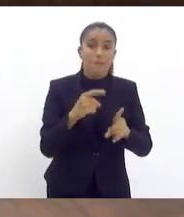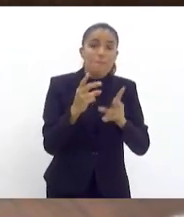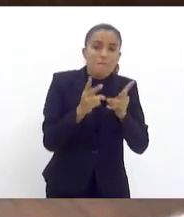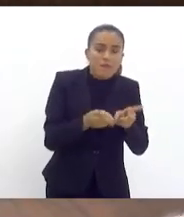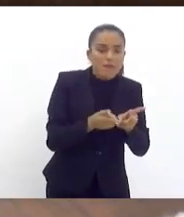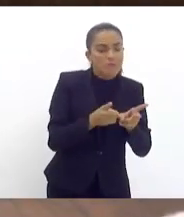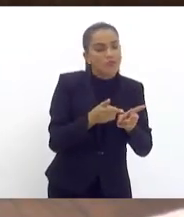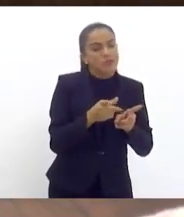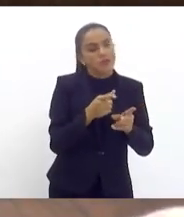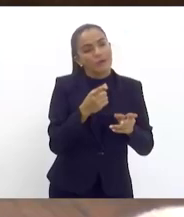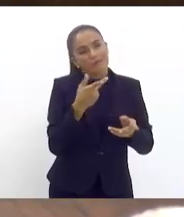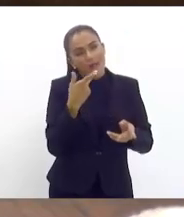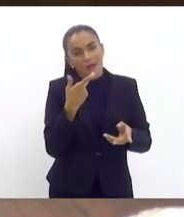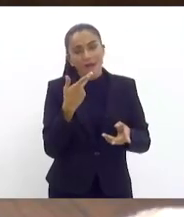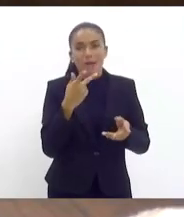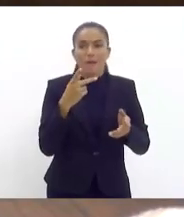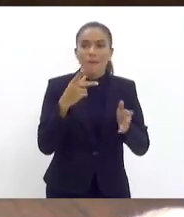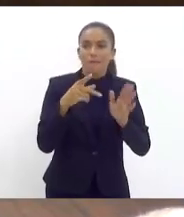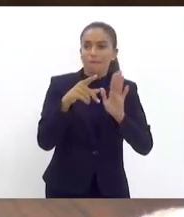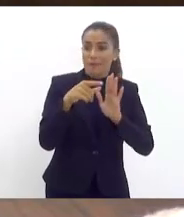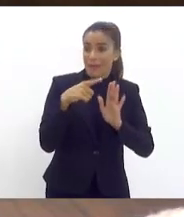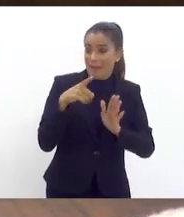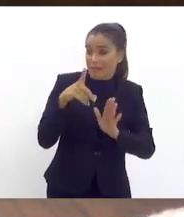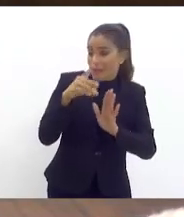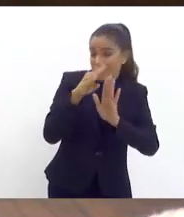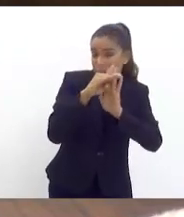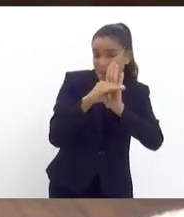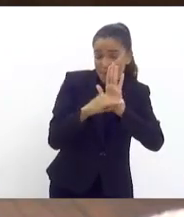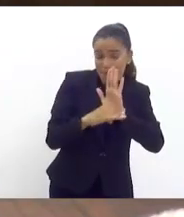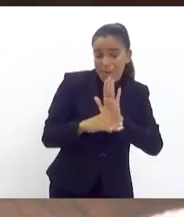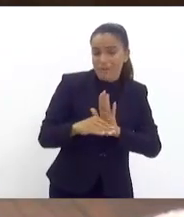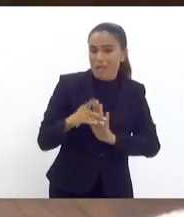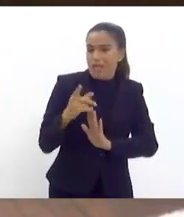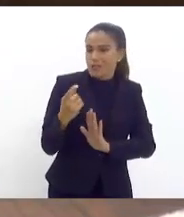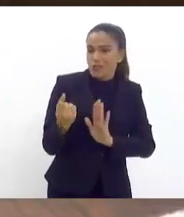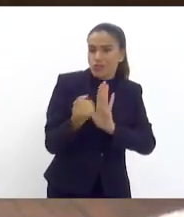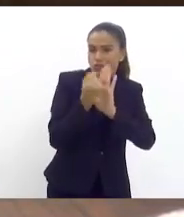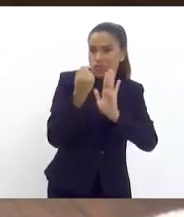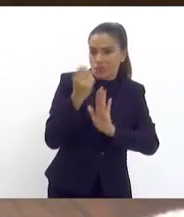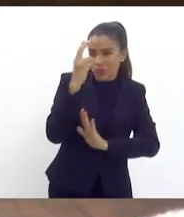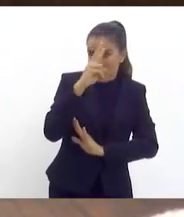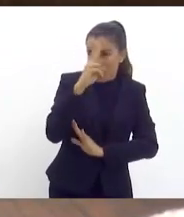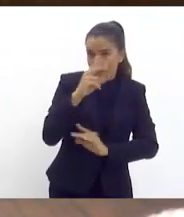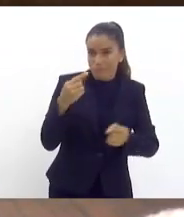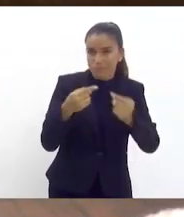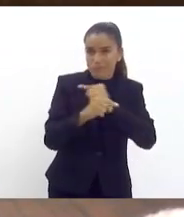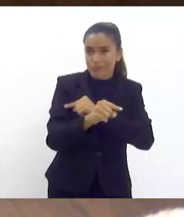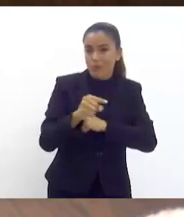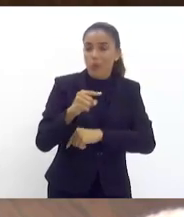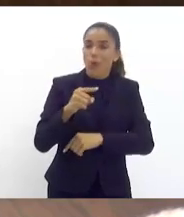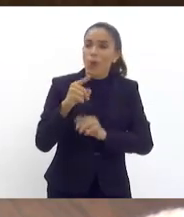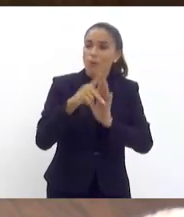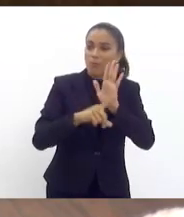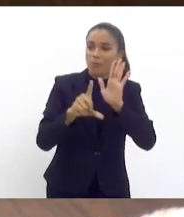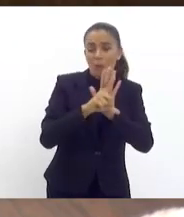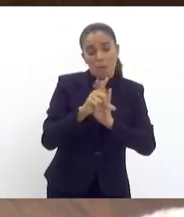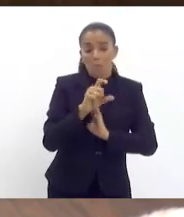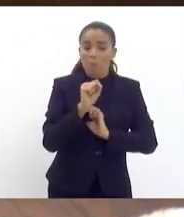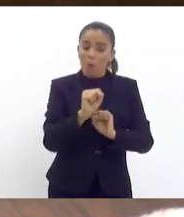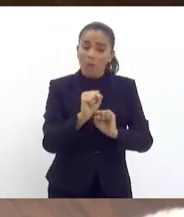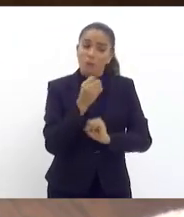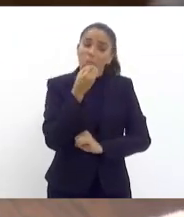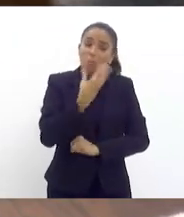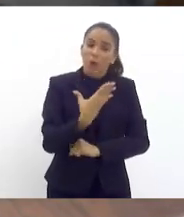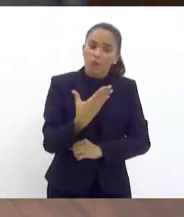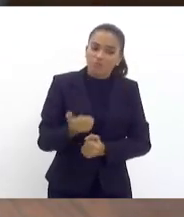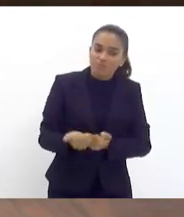uma observação que está aqui pautada na história, que não condiz com o projeto, Acredito que ele pode ser muito bom para o Rio de